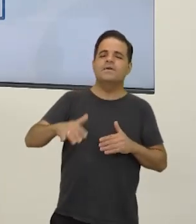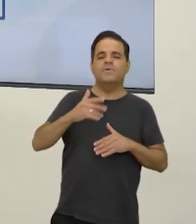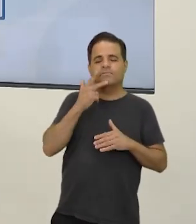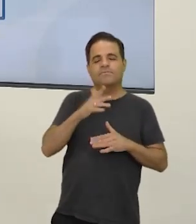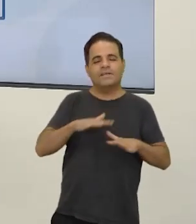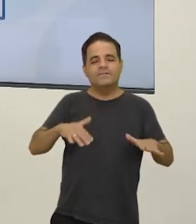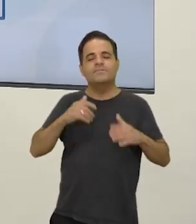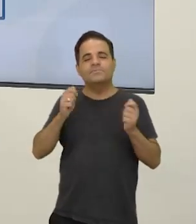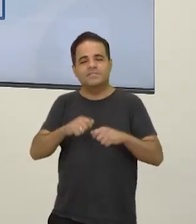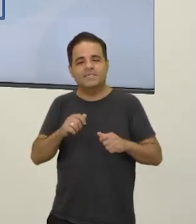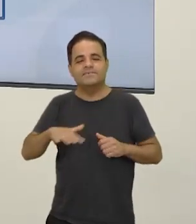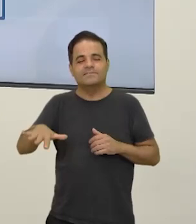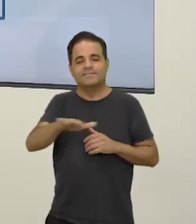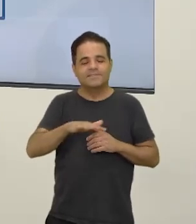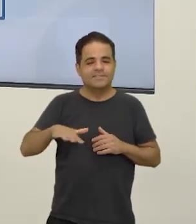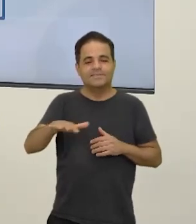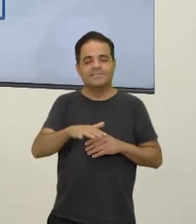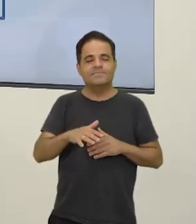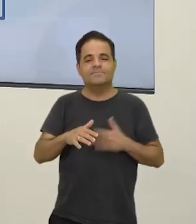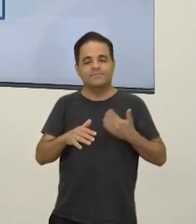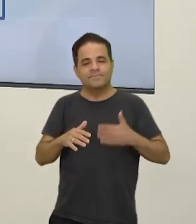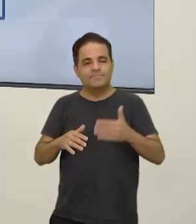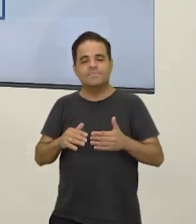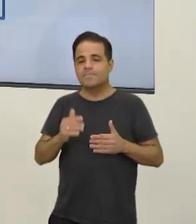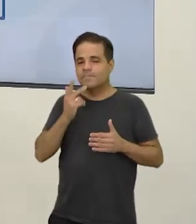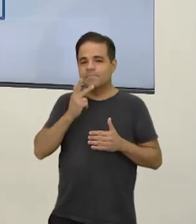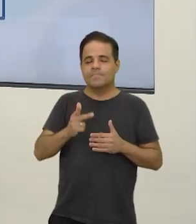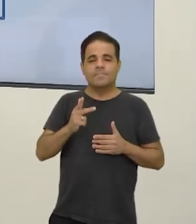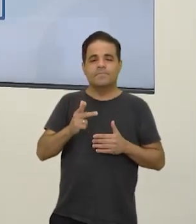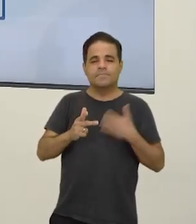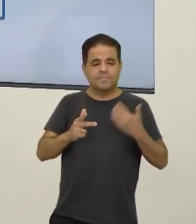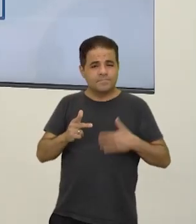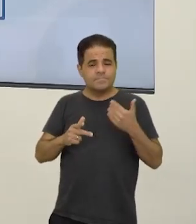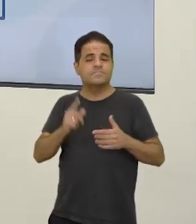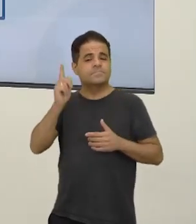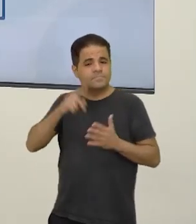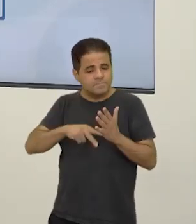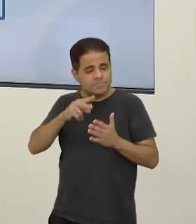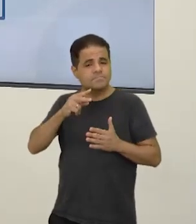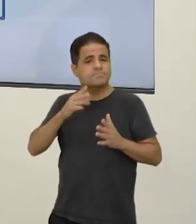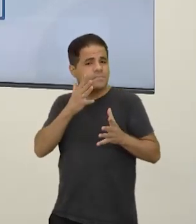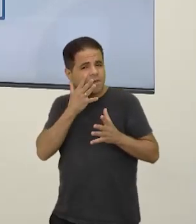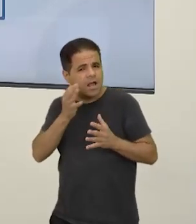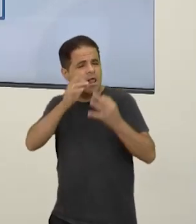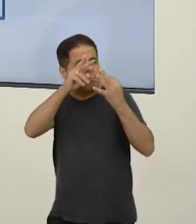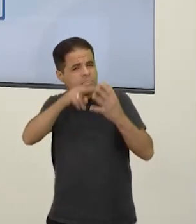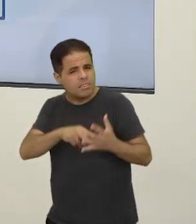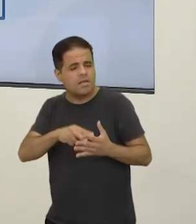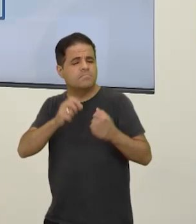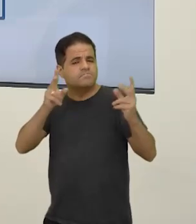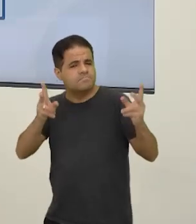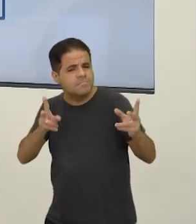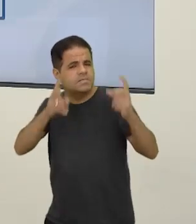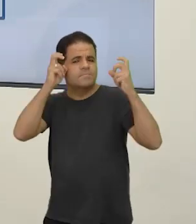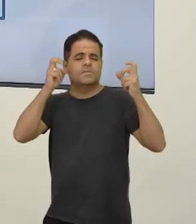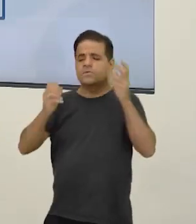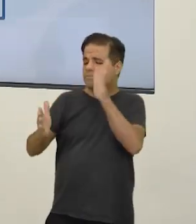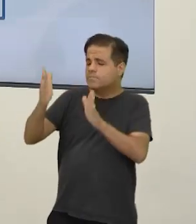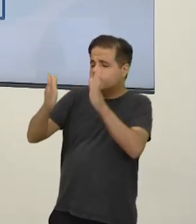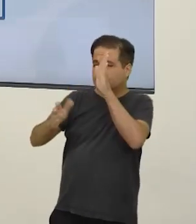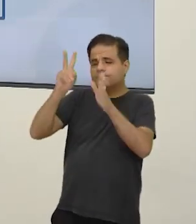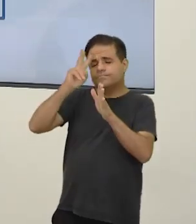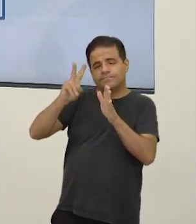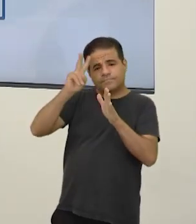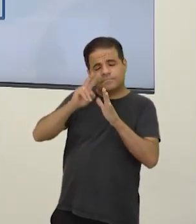naquele período, uma leitura agora, ler de maneira inteligente é conseguir diferenciar, é ler com esse olhar atento e perceber o que num período